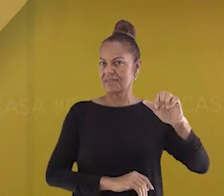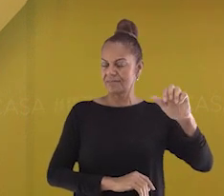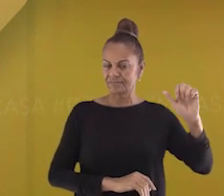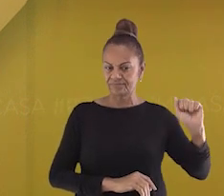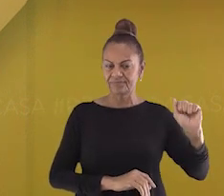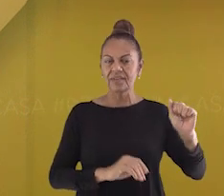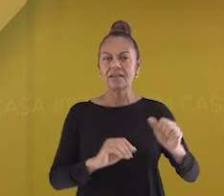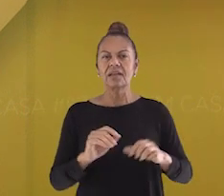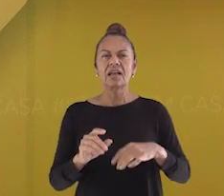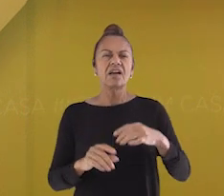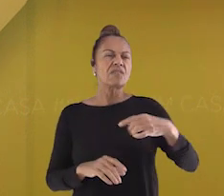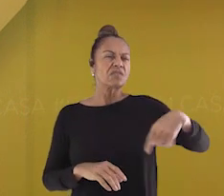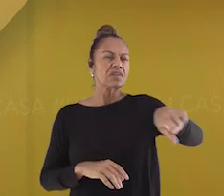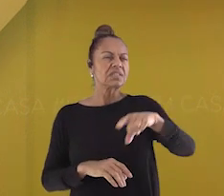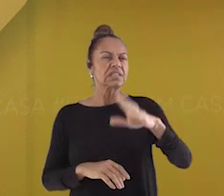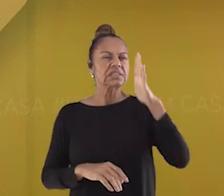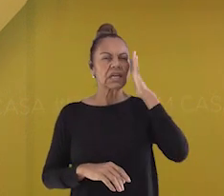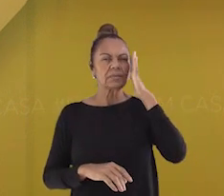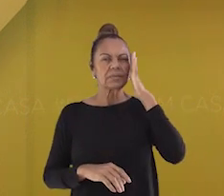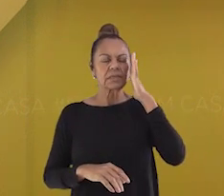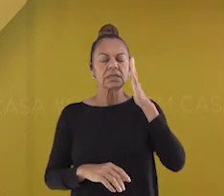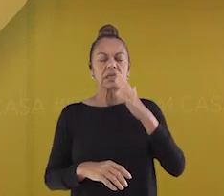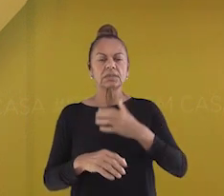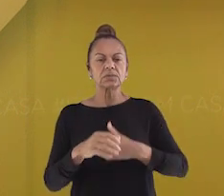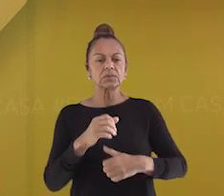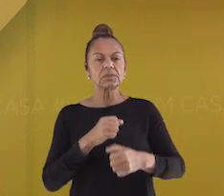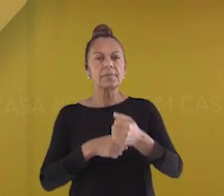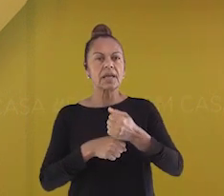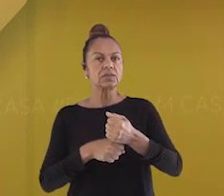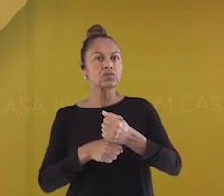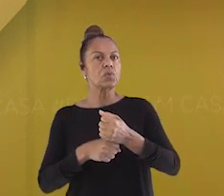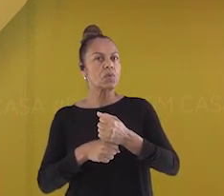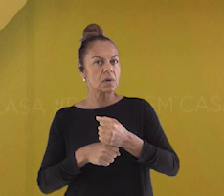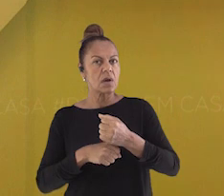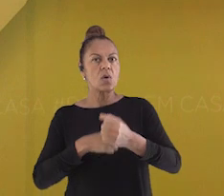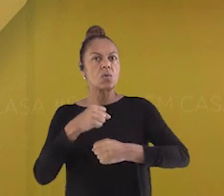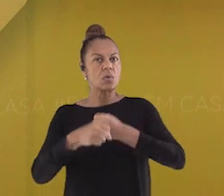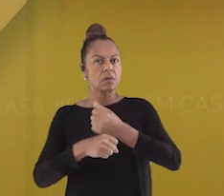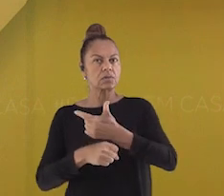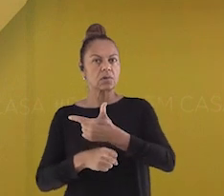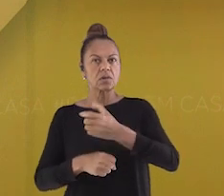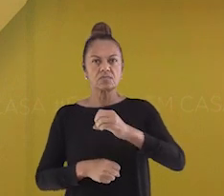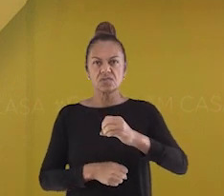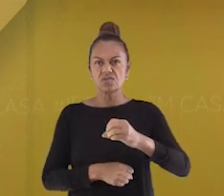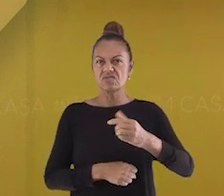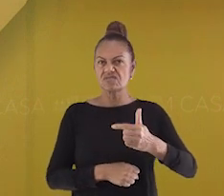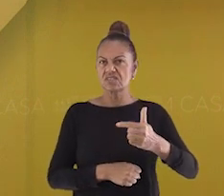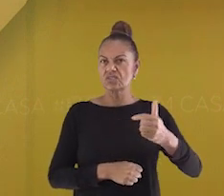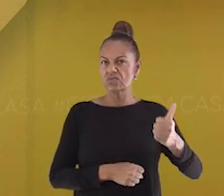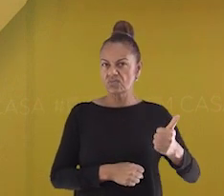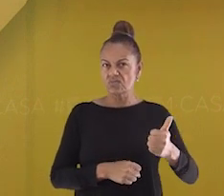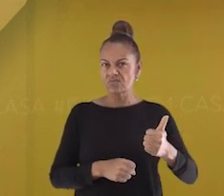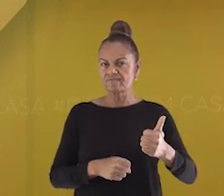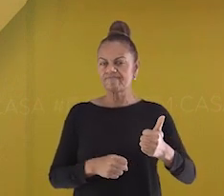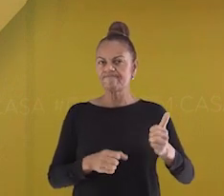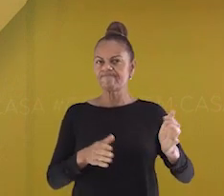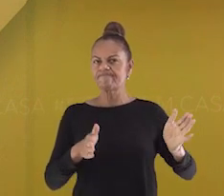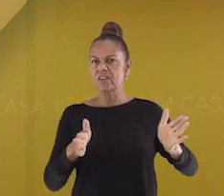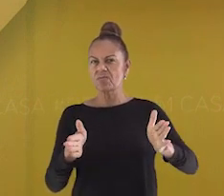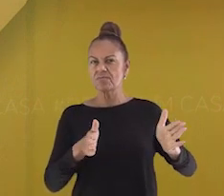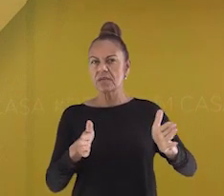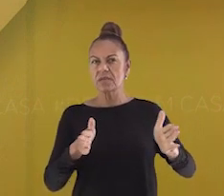no primeiro trimestre do ano de 2021, o Brasil bateu um recorde na taxa de pessoas